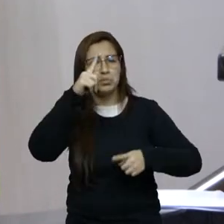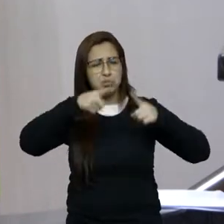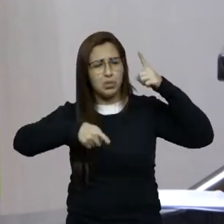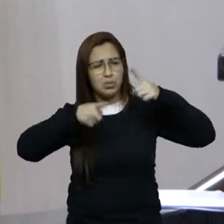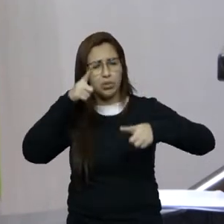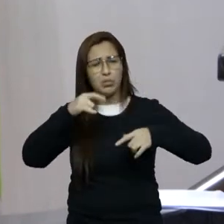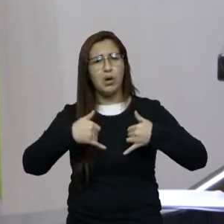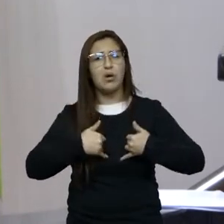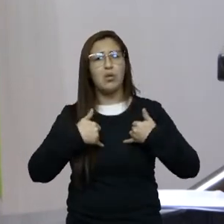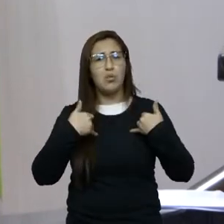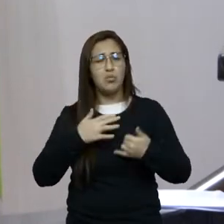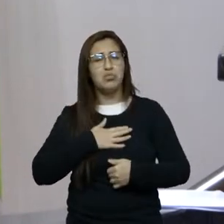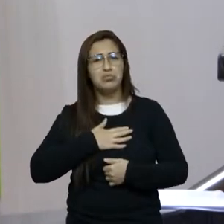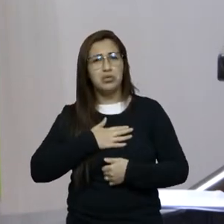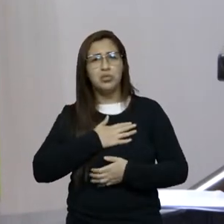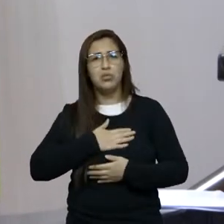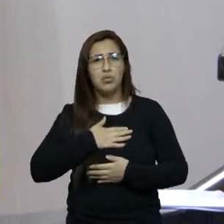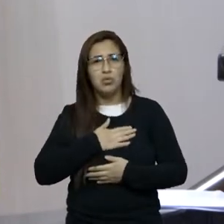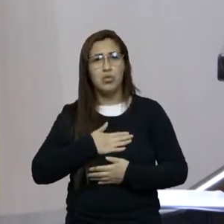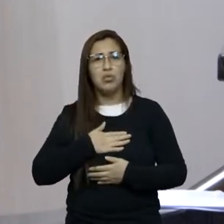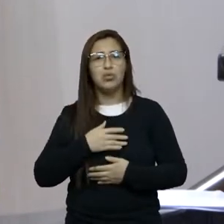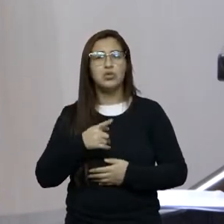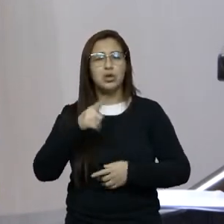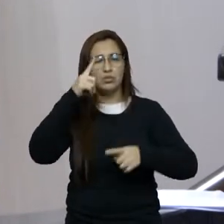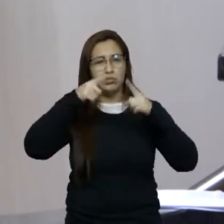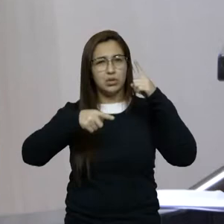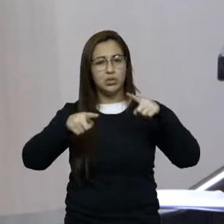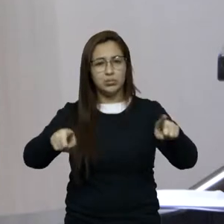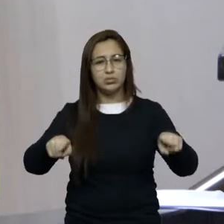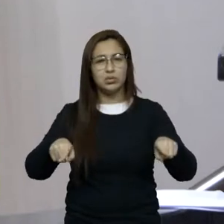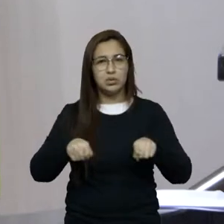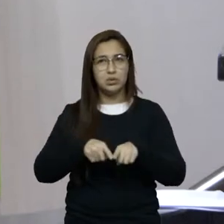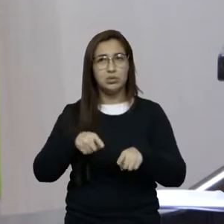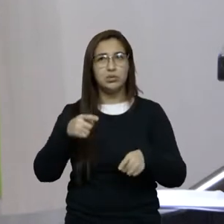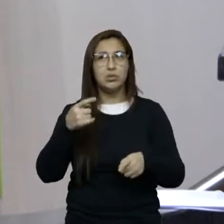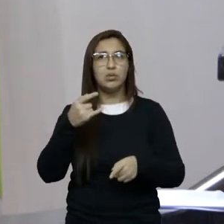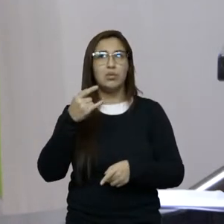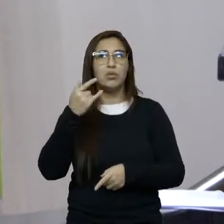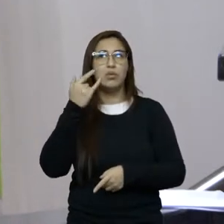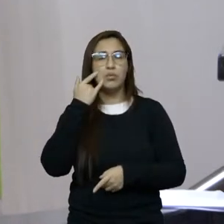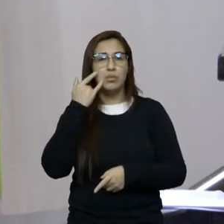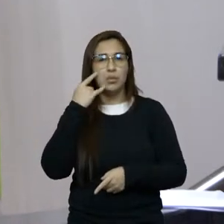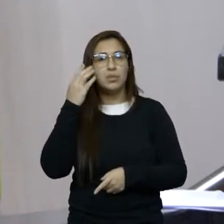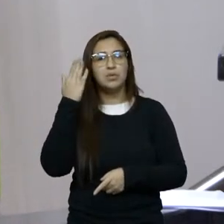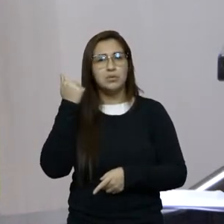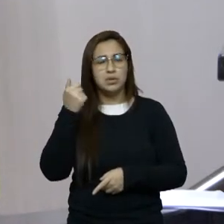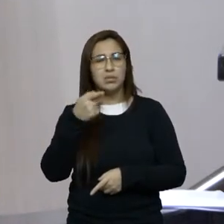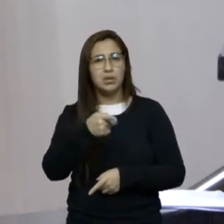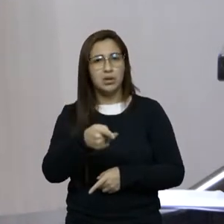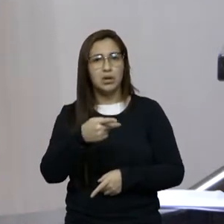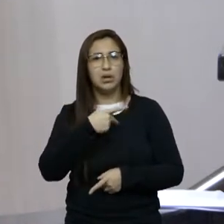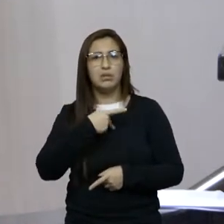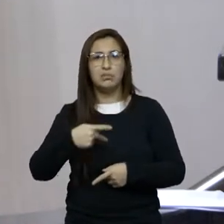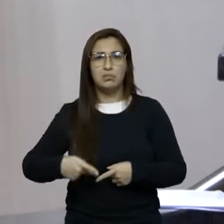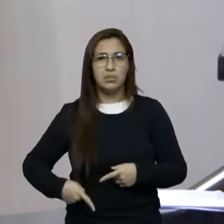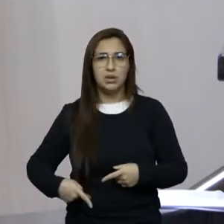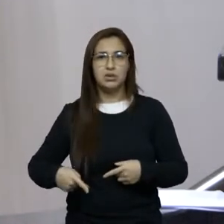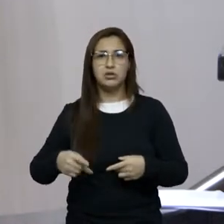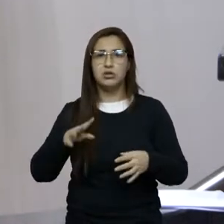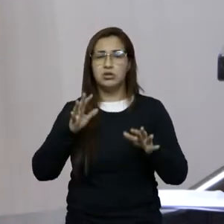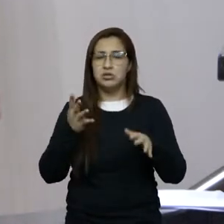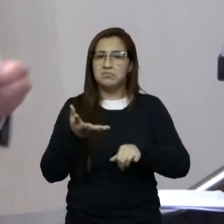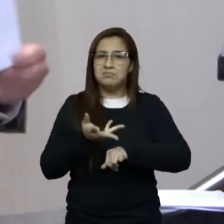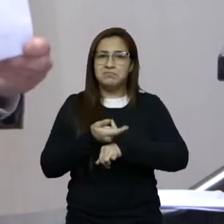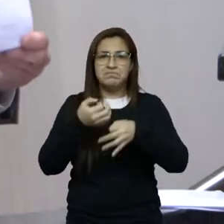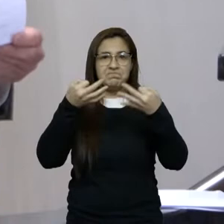meu orgulho muito e ele produziu para uma sessão tumultuada mas Deputado Mauro sobre realmente presidir aquela sessão com muita má estrela